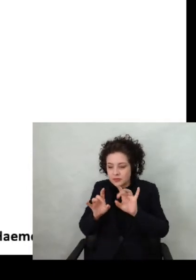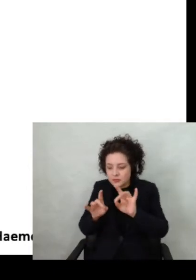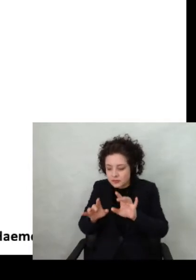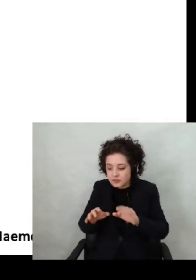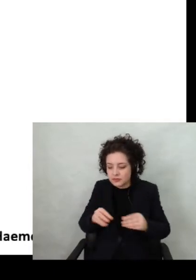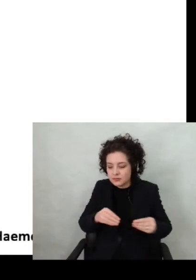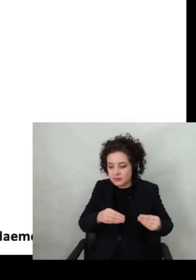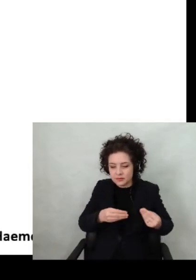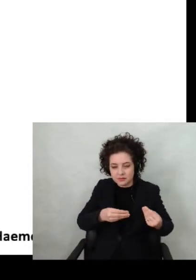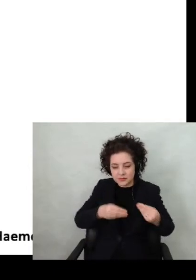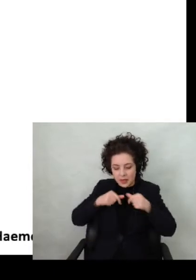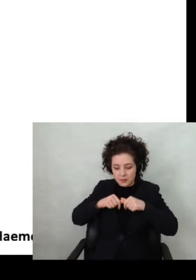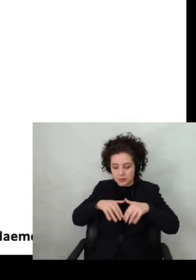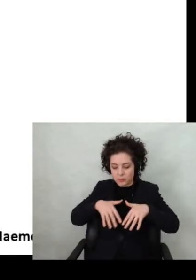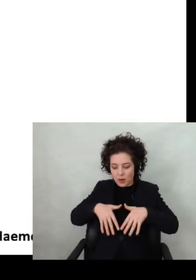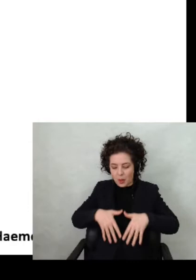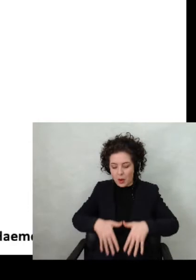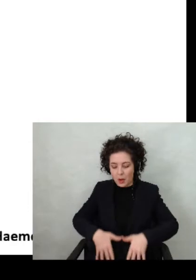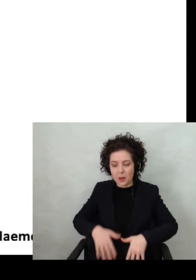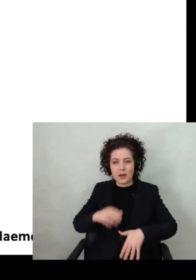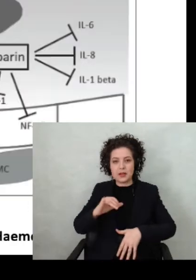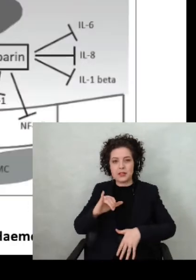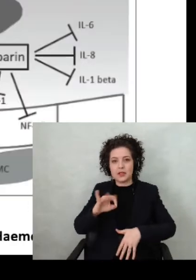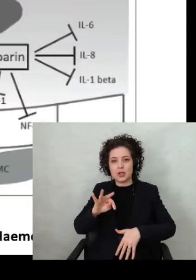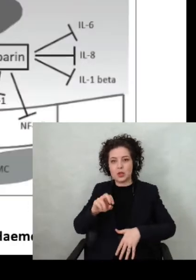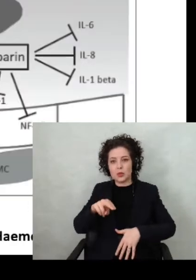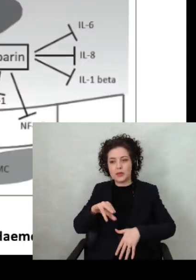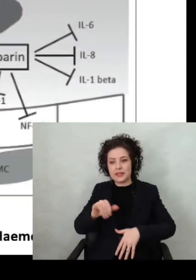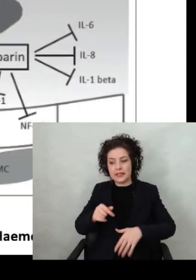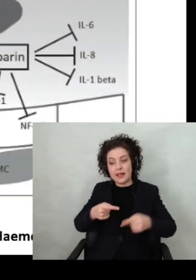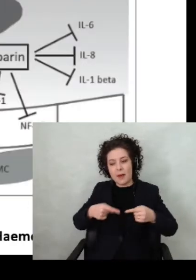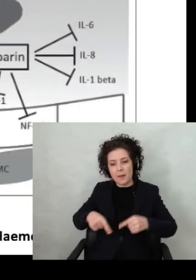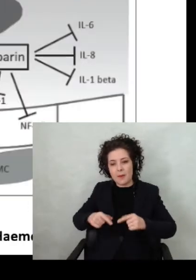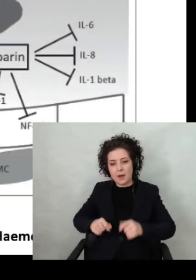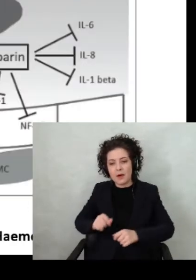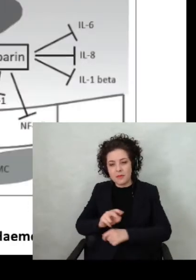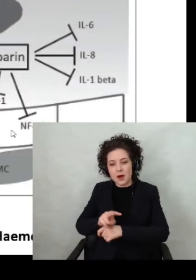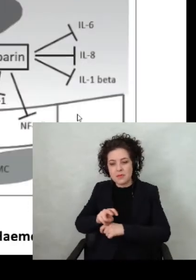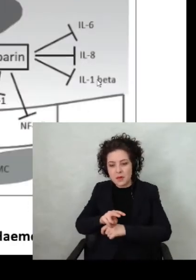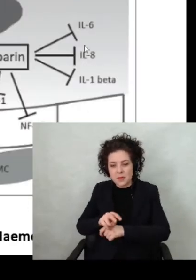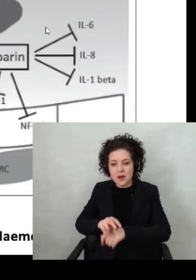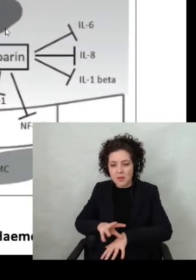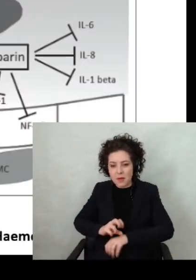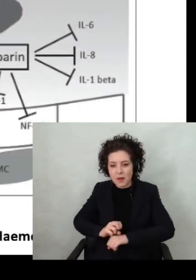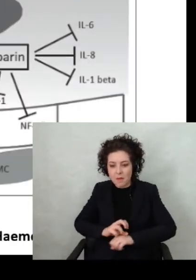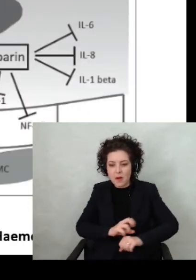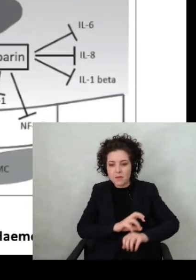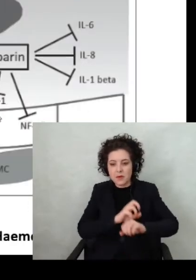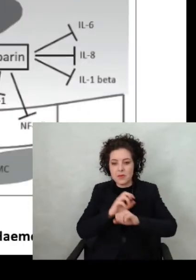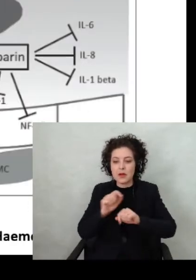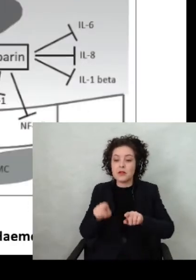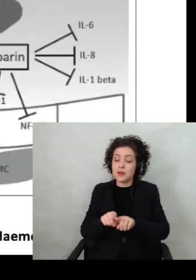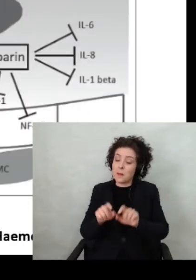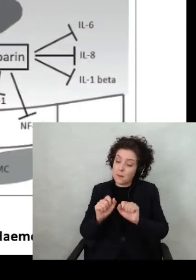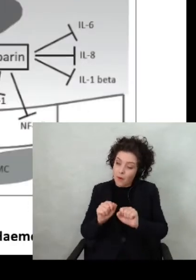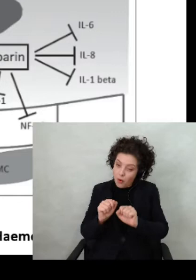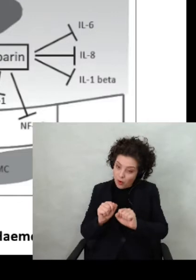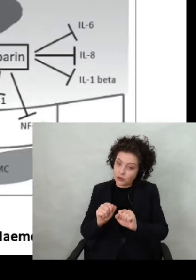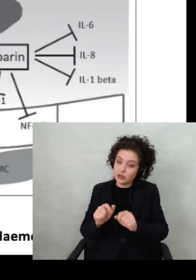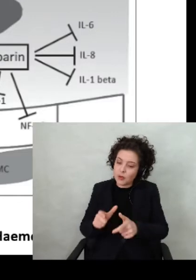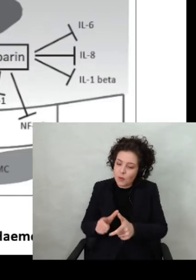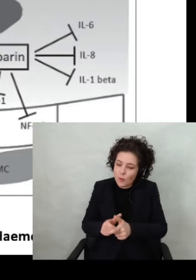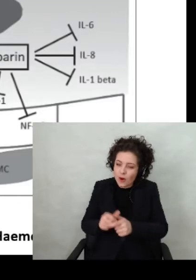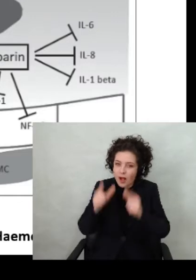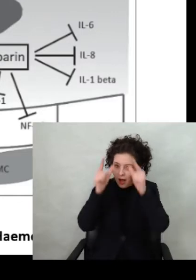cascatas de citocinas que são pró-inflamatórias, e também ela pode inibir, muitas vezes, a interação